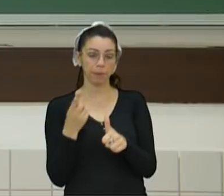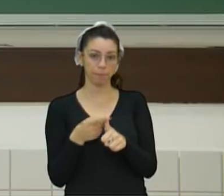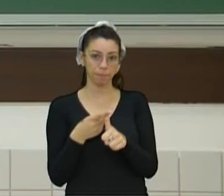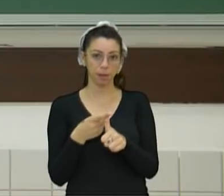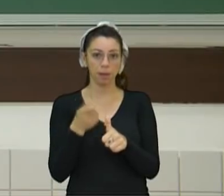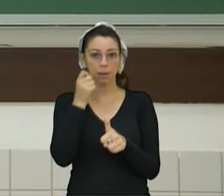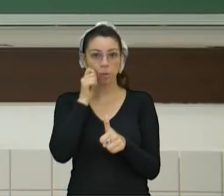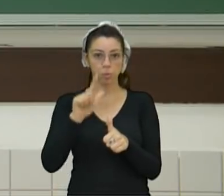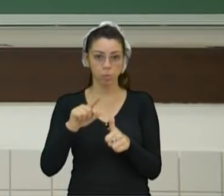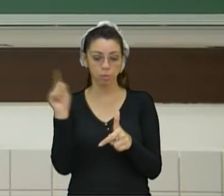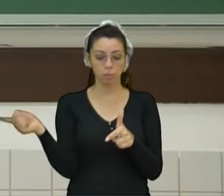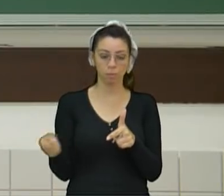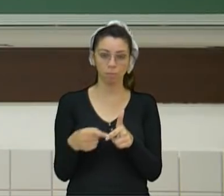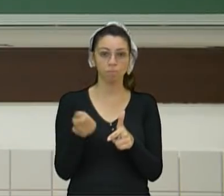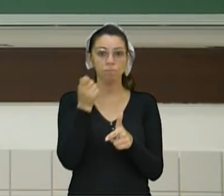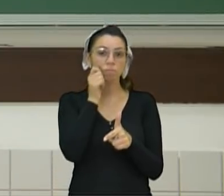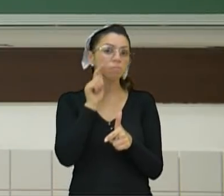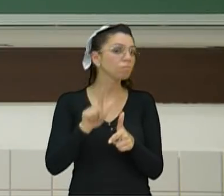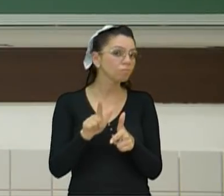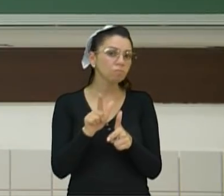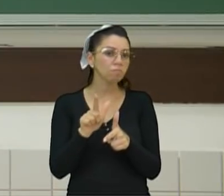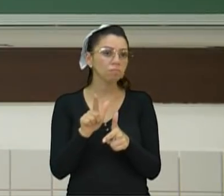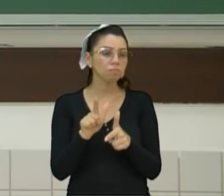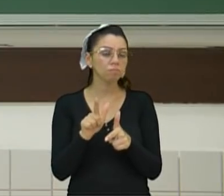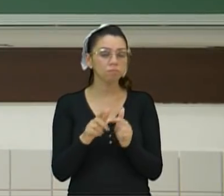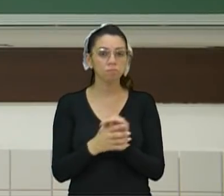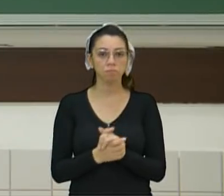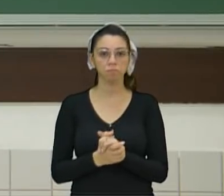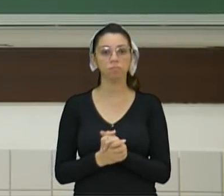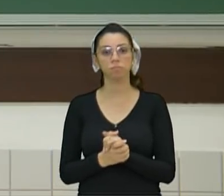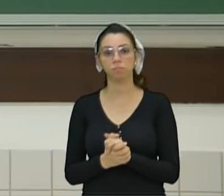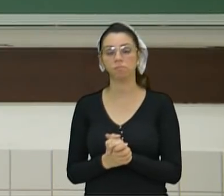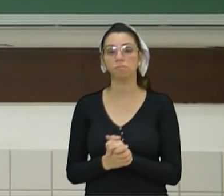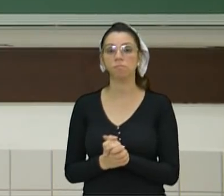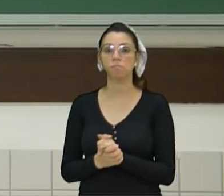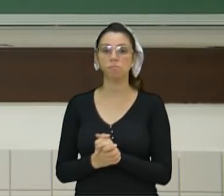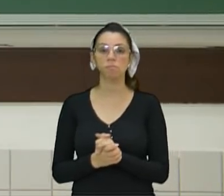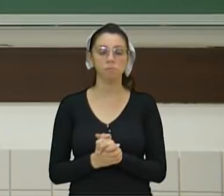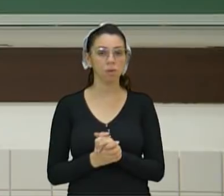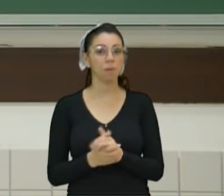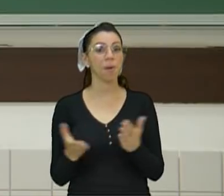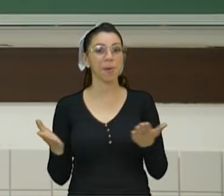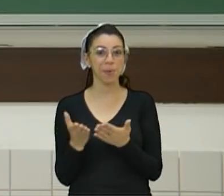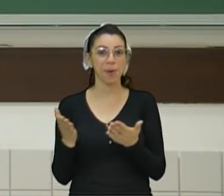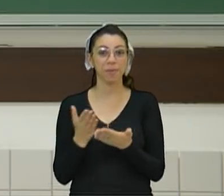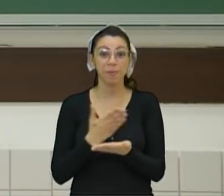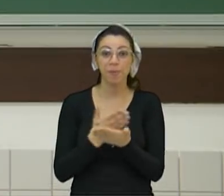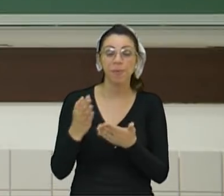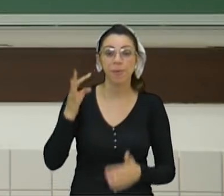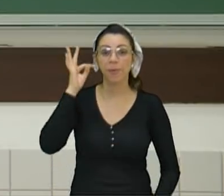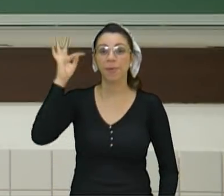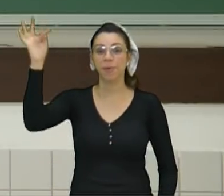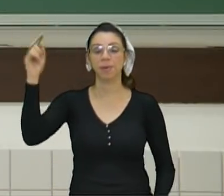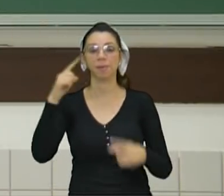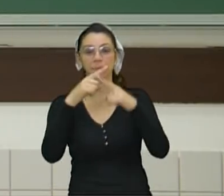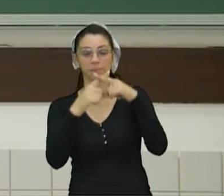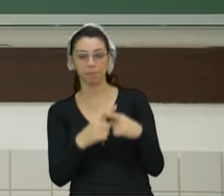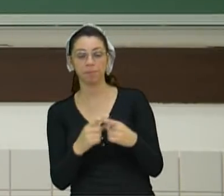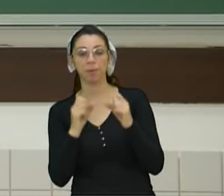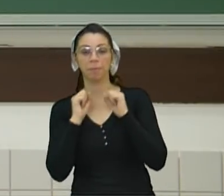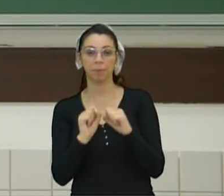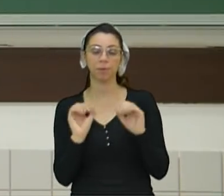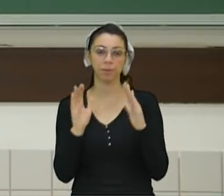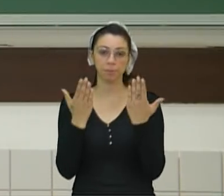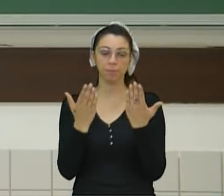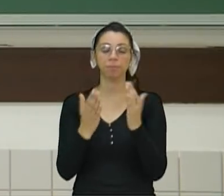azul e da segunda ser azul, tá bom? Então, nós vamos entrar aí no teorema da multiplicação de probabilidades, só que eu tenho que